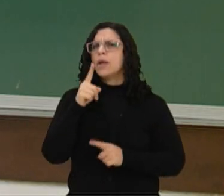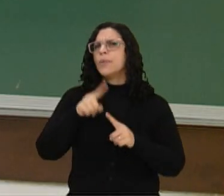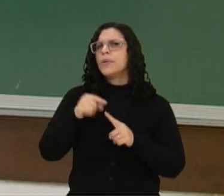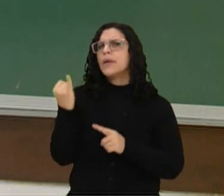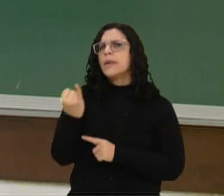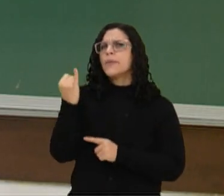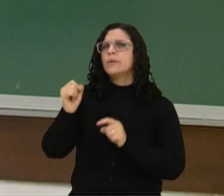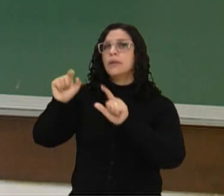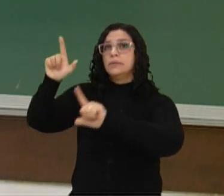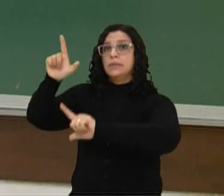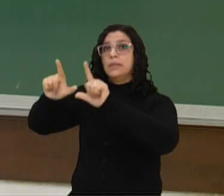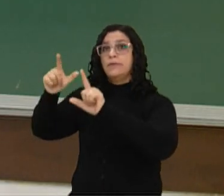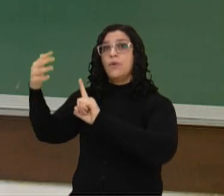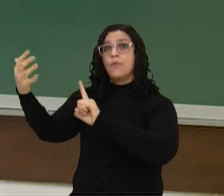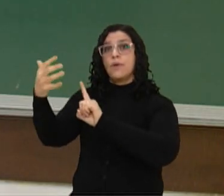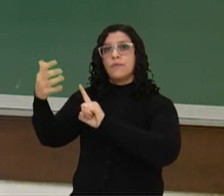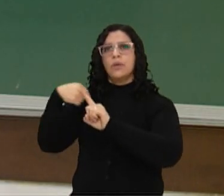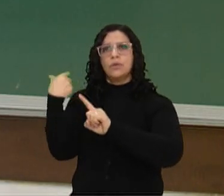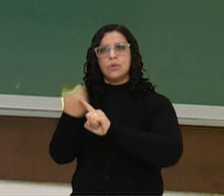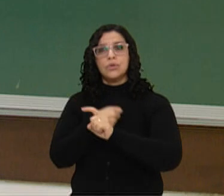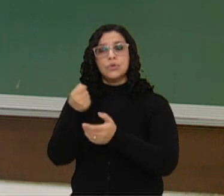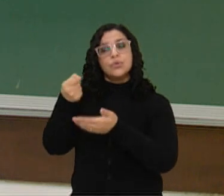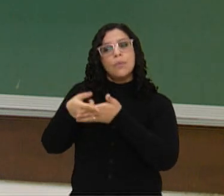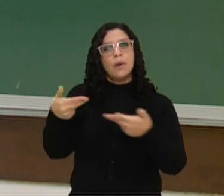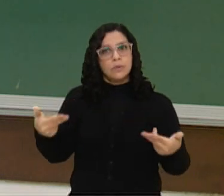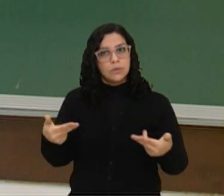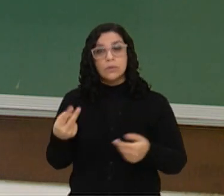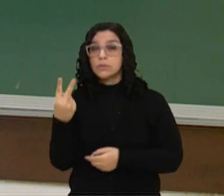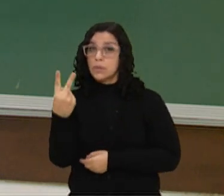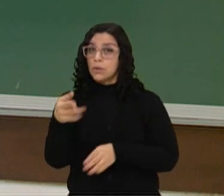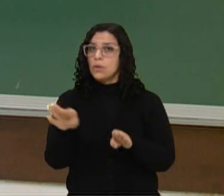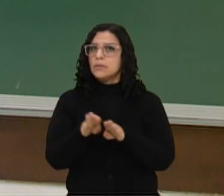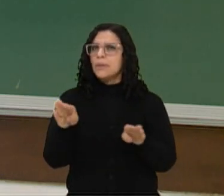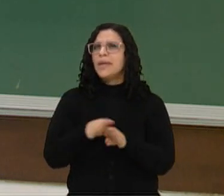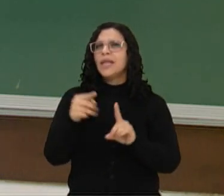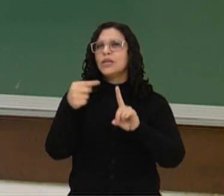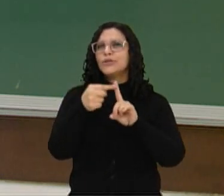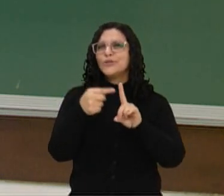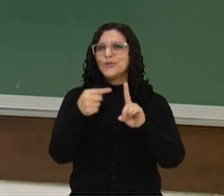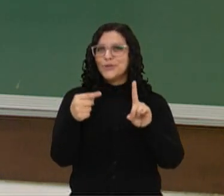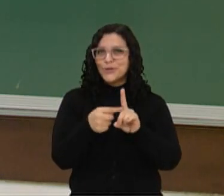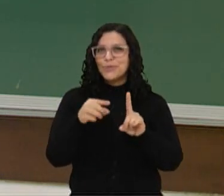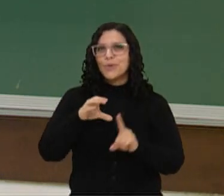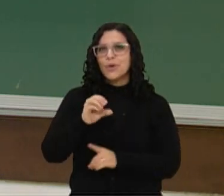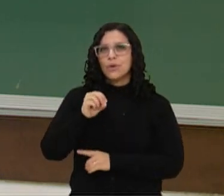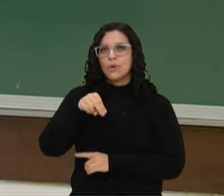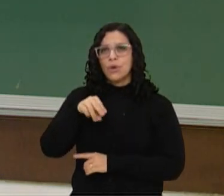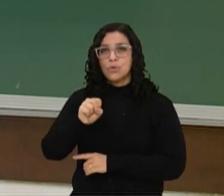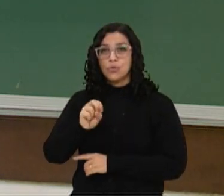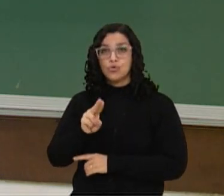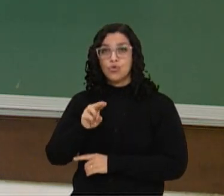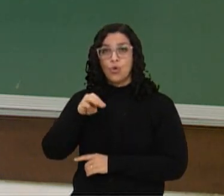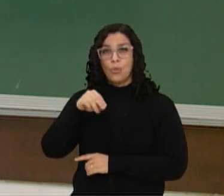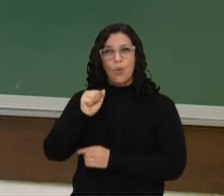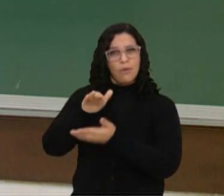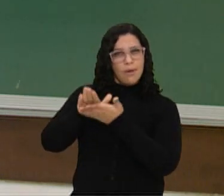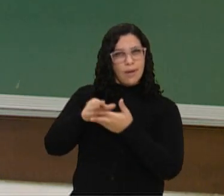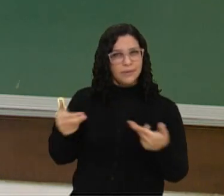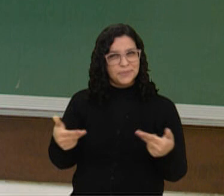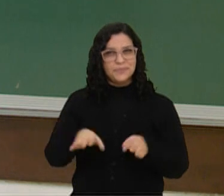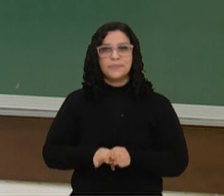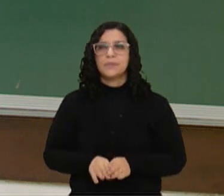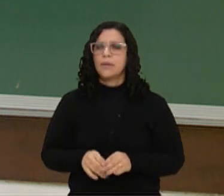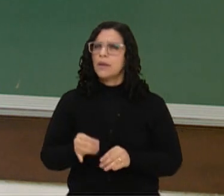da televisão para o consumo de produtos? E a 2, para vocês escreverem exemplos ali de tipos de consumo e explicar esses